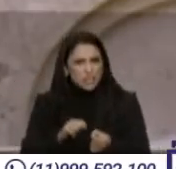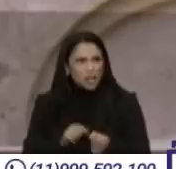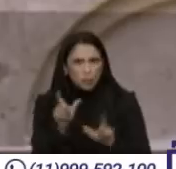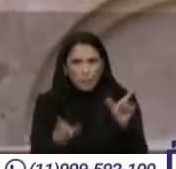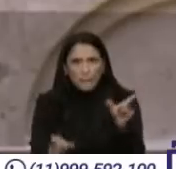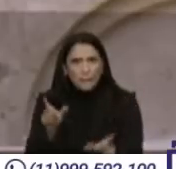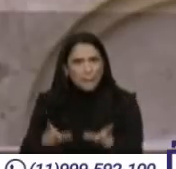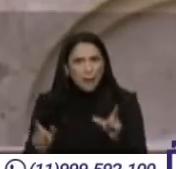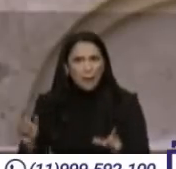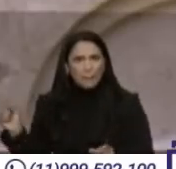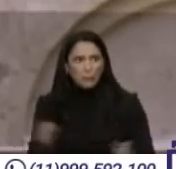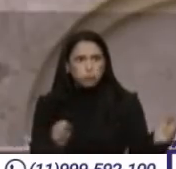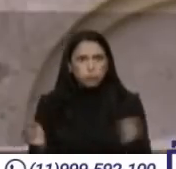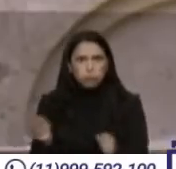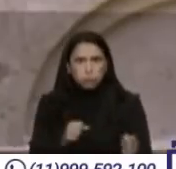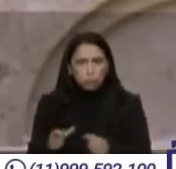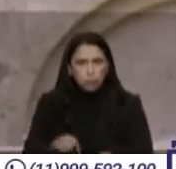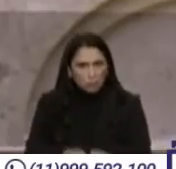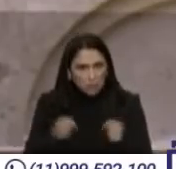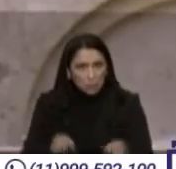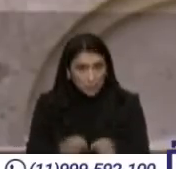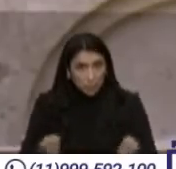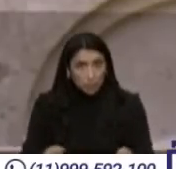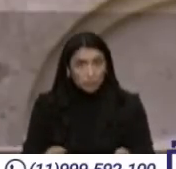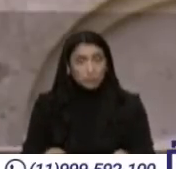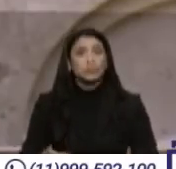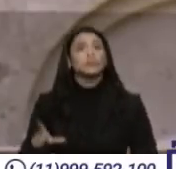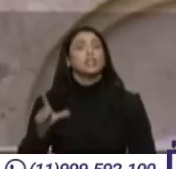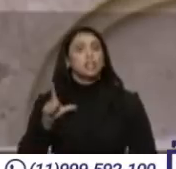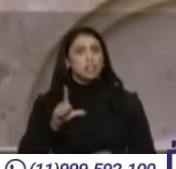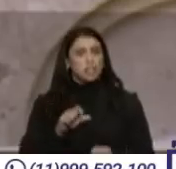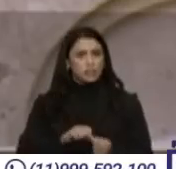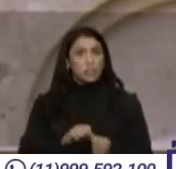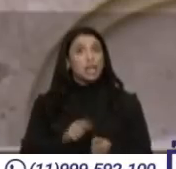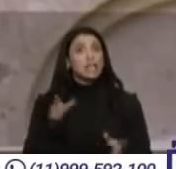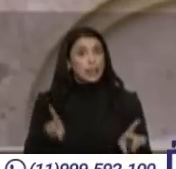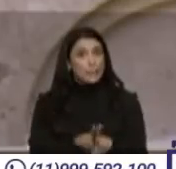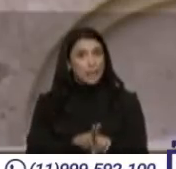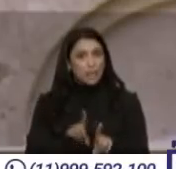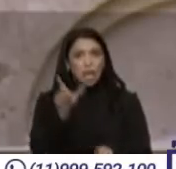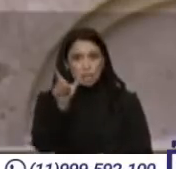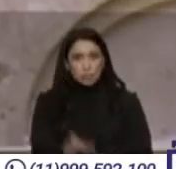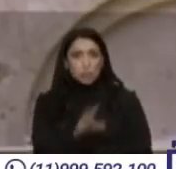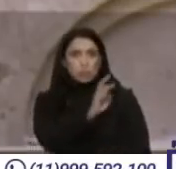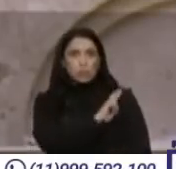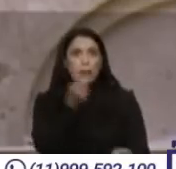praticaram, os que a insuflaram e os que a financiaram